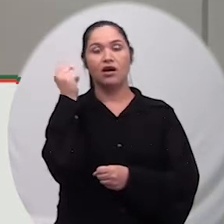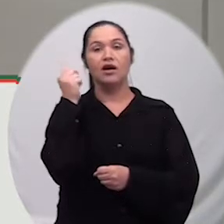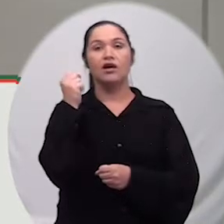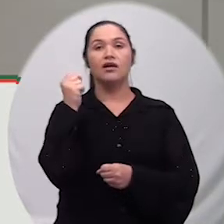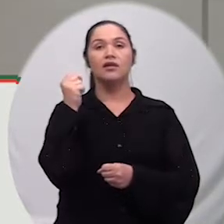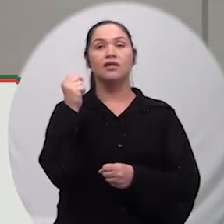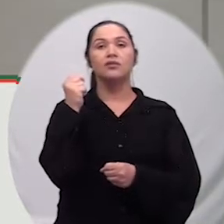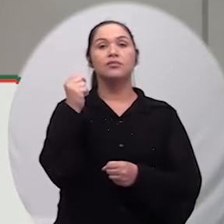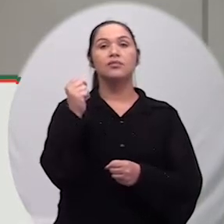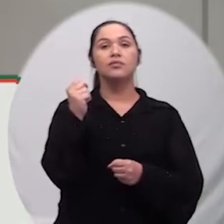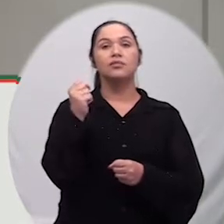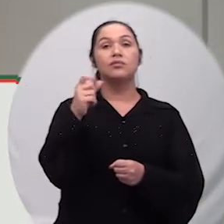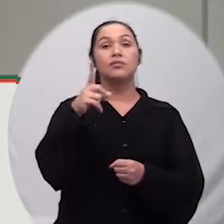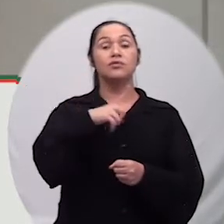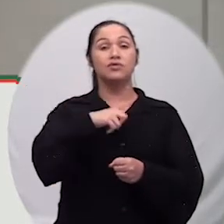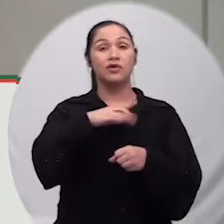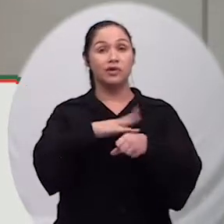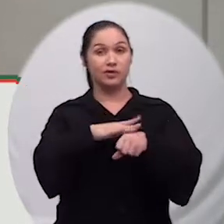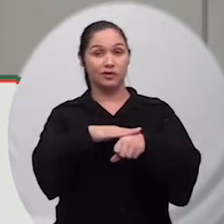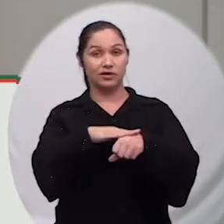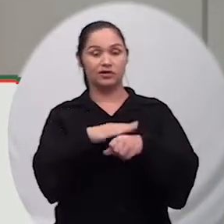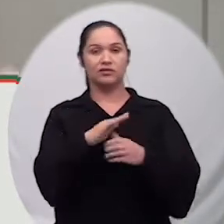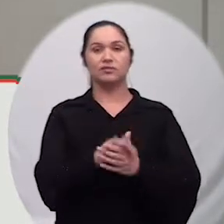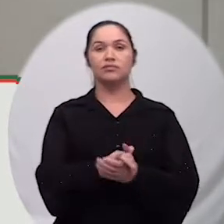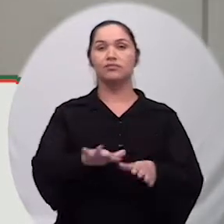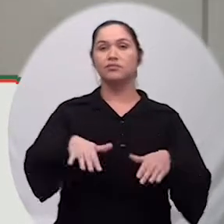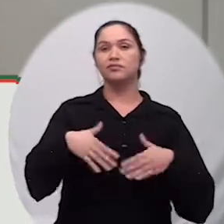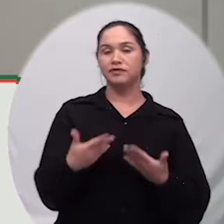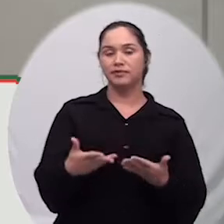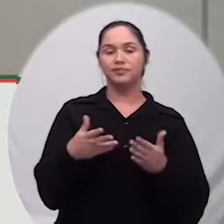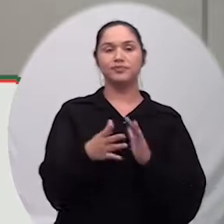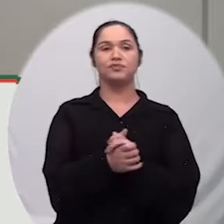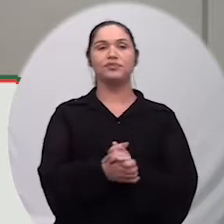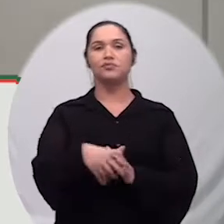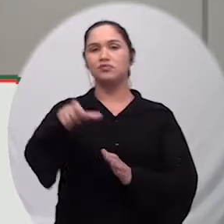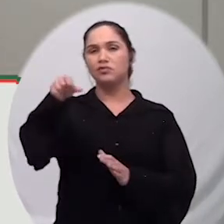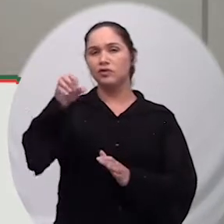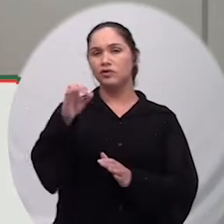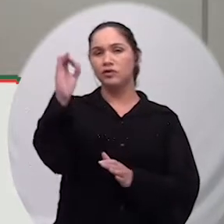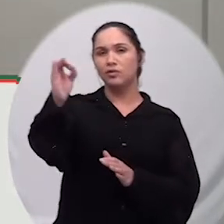o que prevê a meta 90-90-90? Que 90% das pessoas